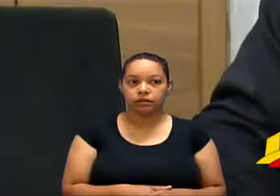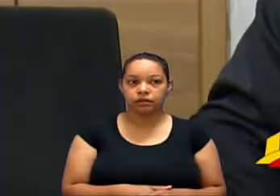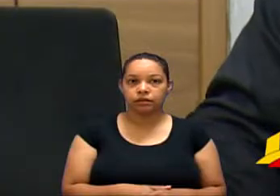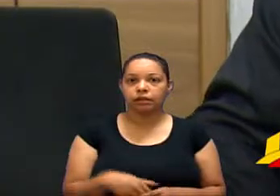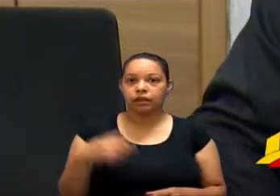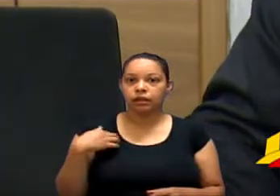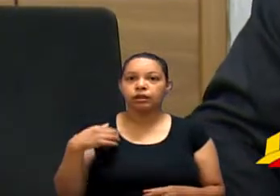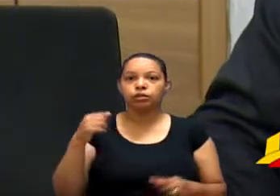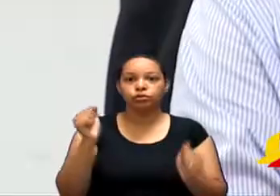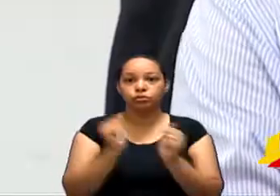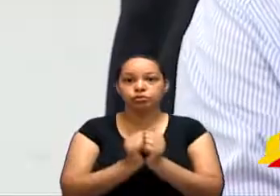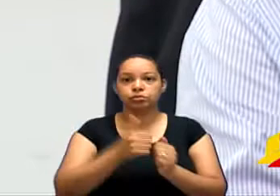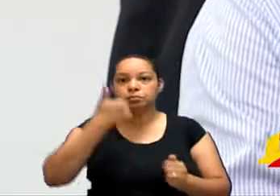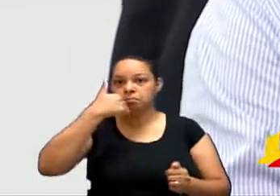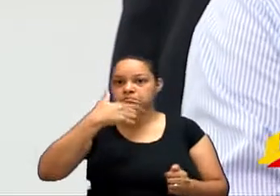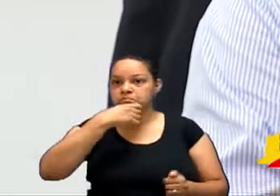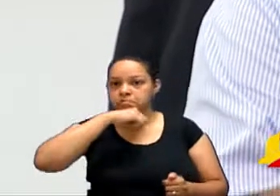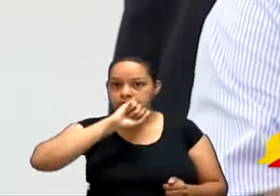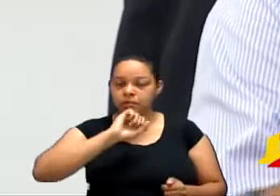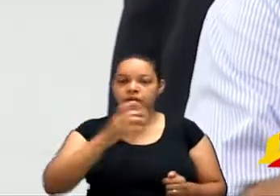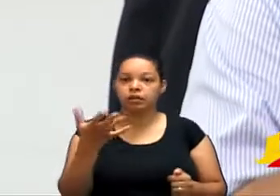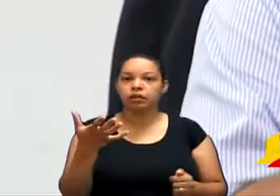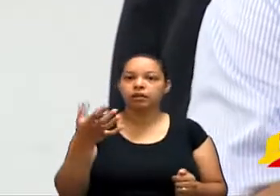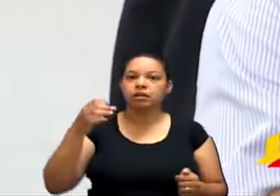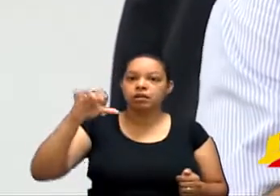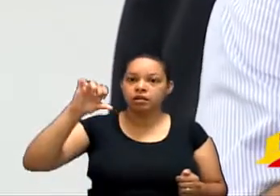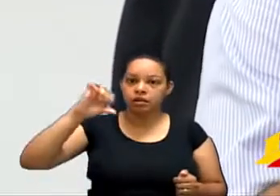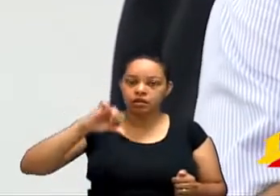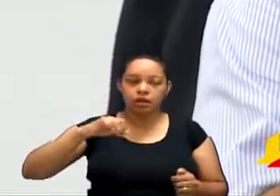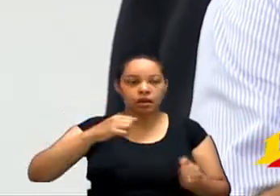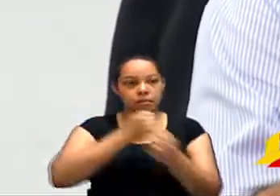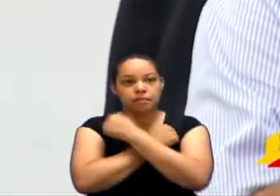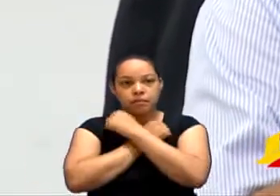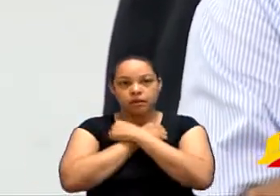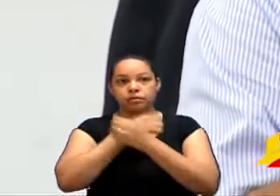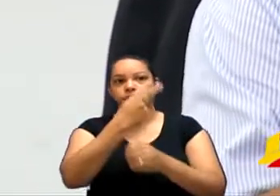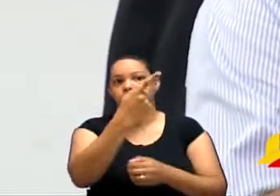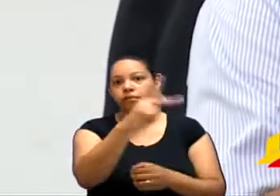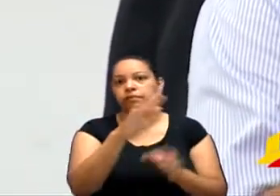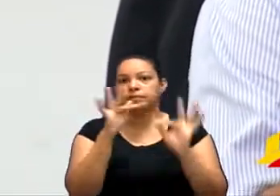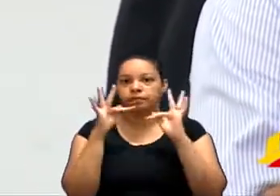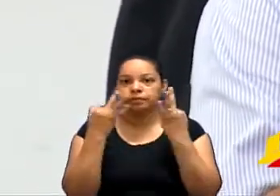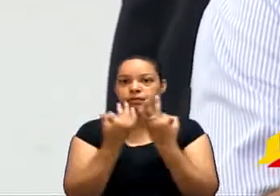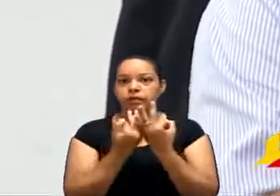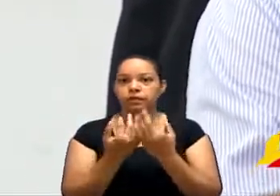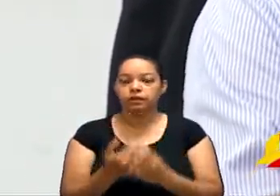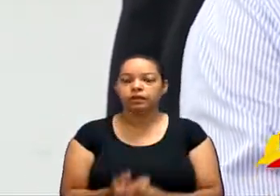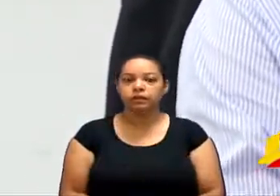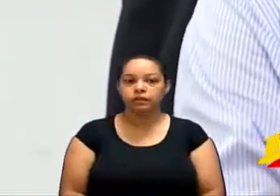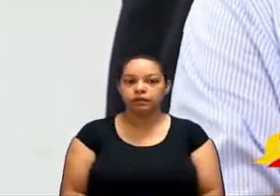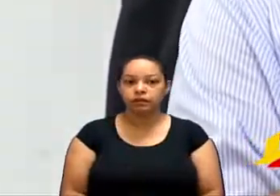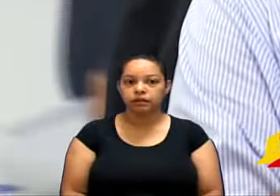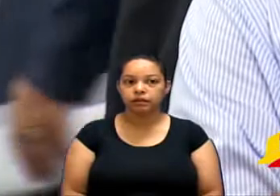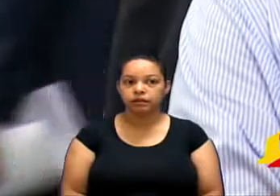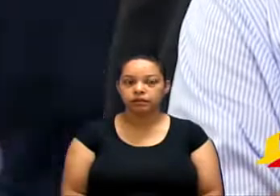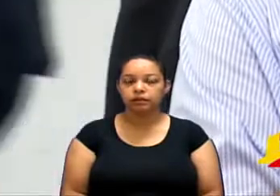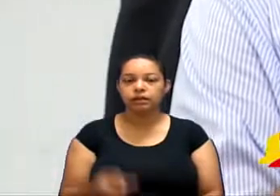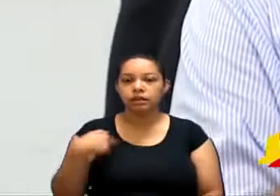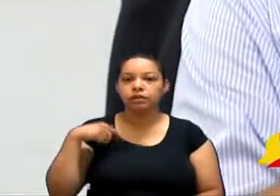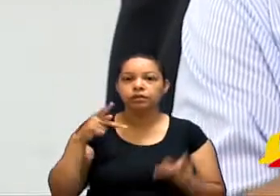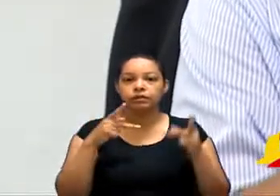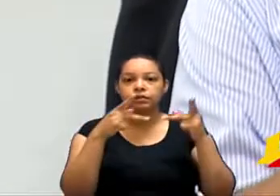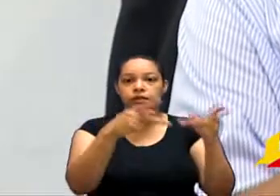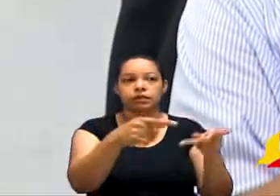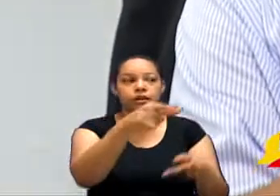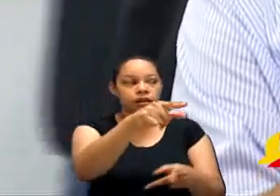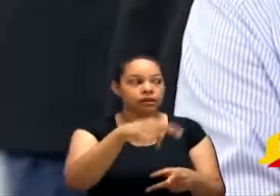com meu pai são nove mandatos queria mandar um abraço para a família dele para ele essa semana vou dar uma passada lá vou passar um